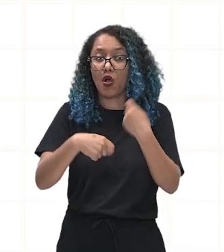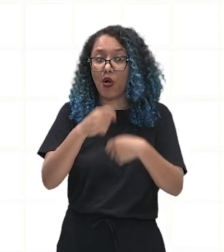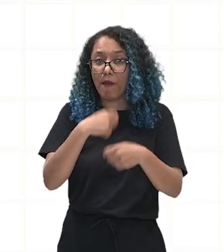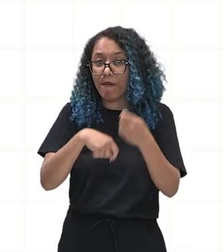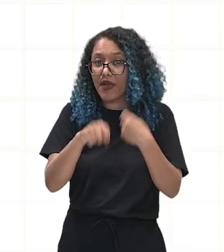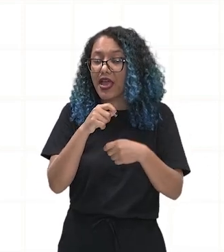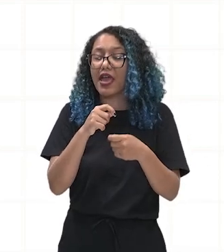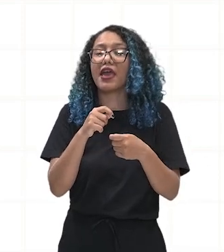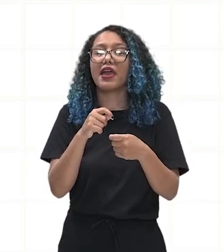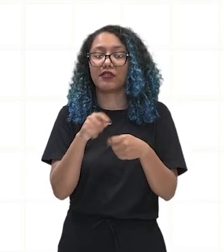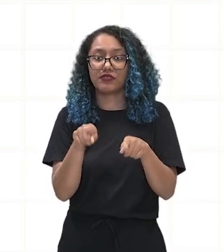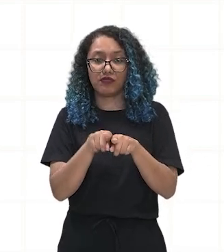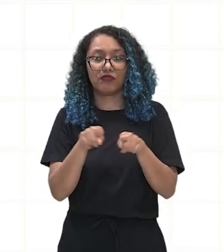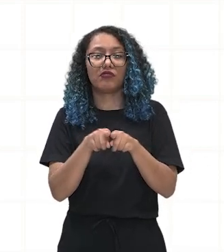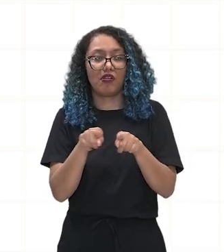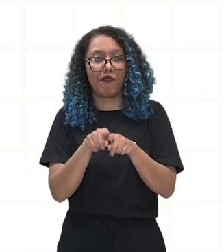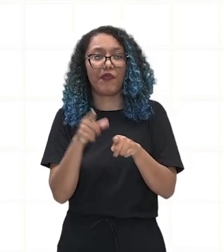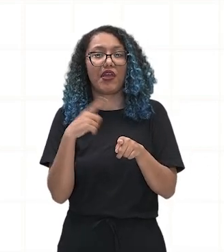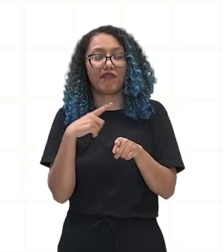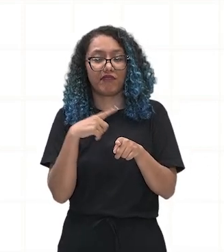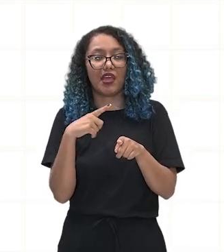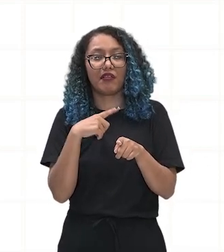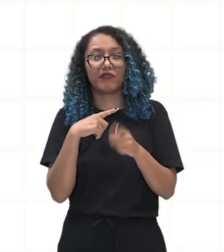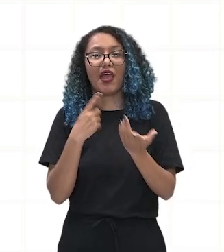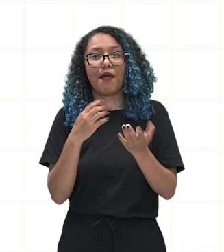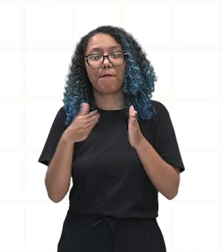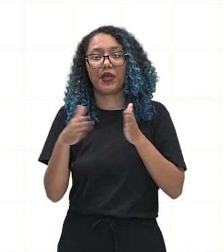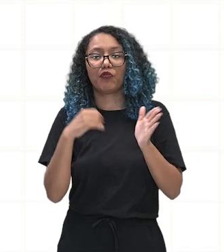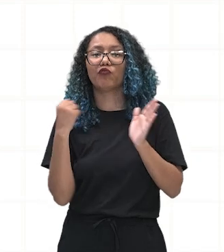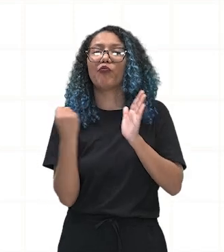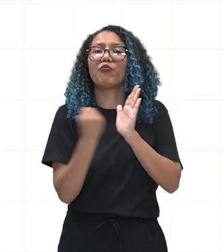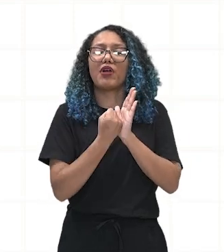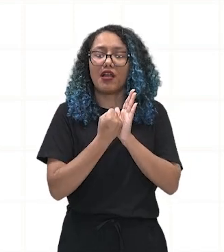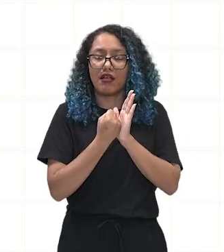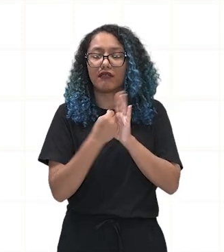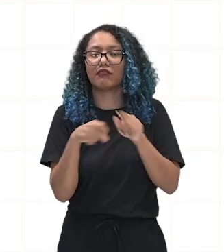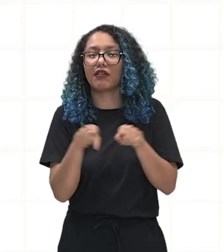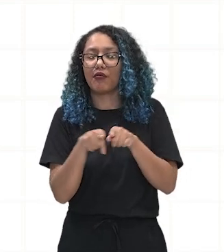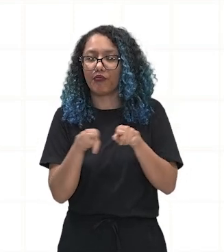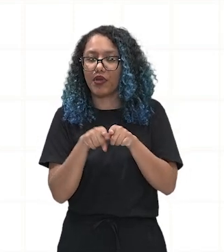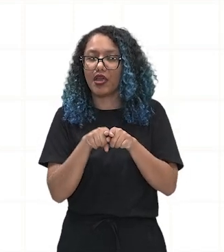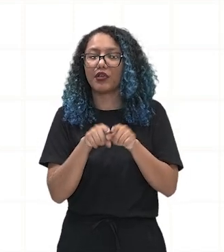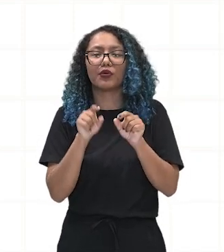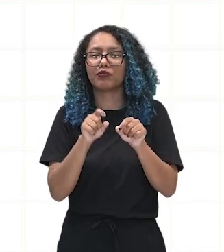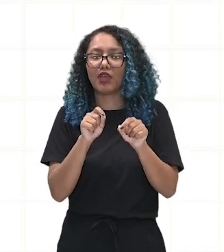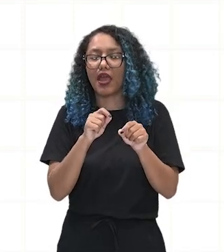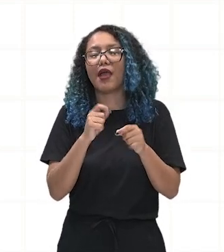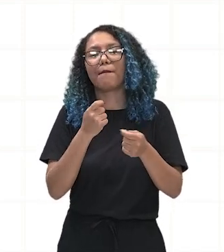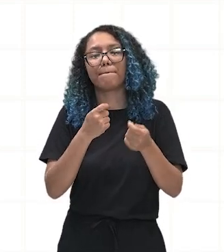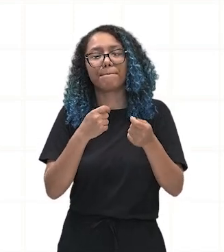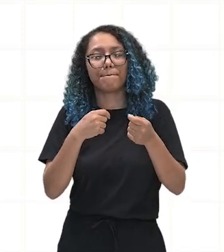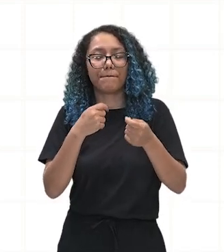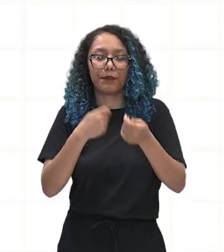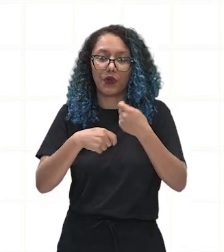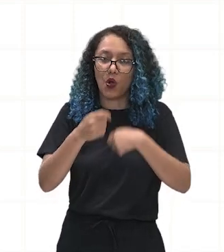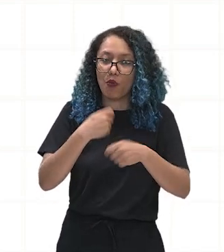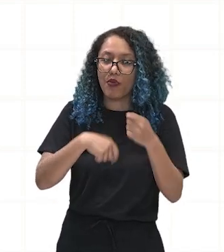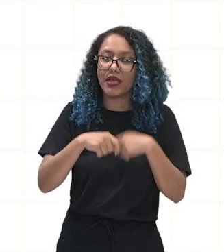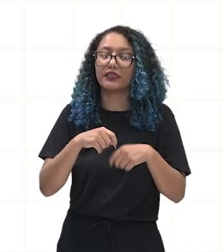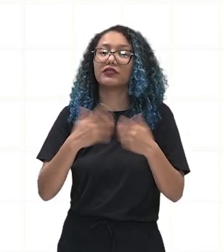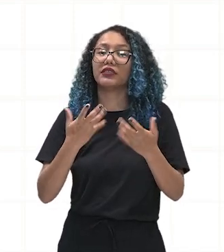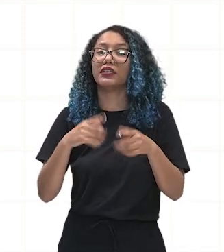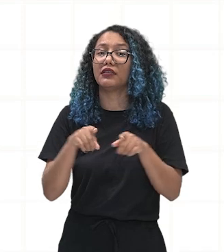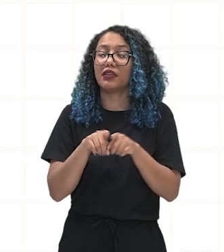marcado pela prosperidade comercial. E aí nós vamos ver, dentro deste contexto, surgindo aí uma nova